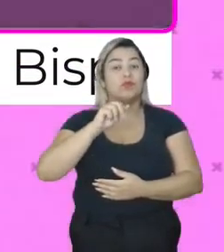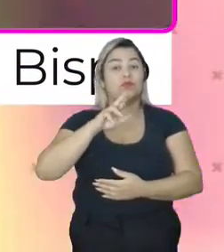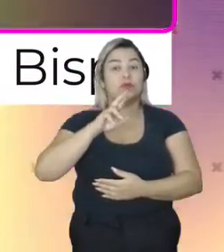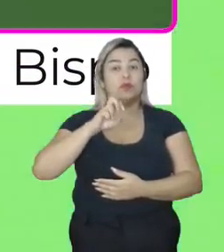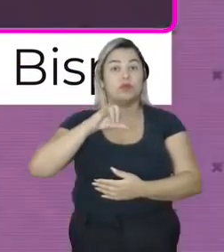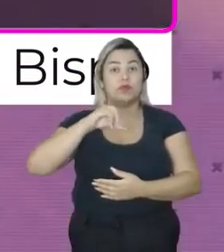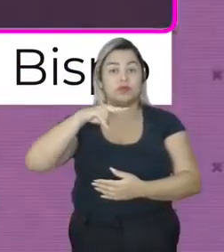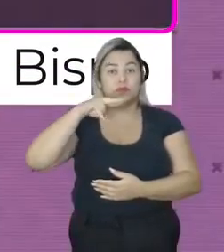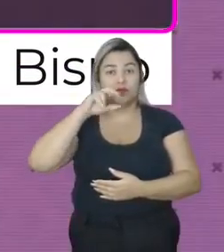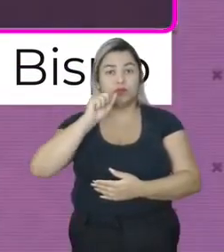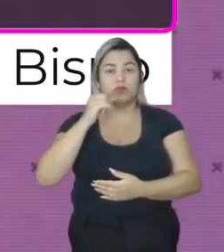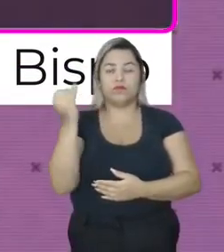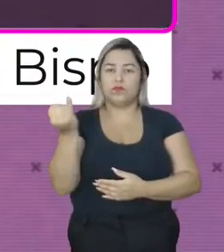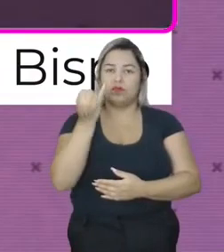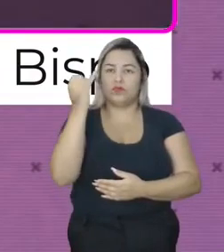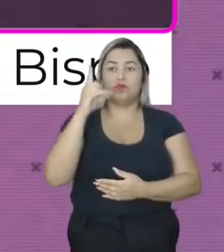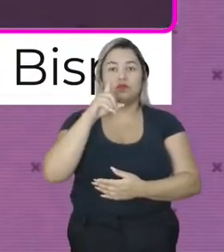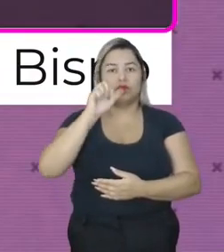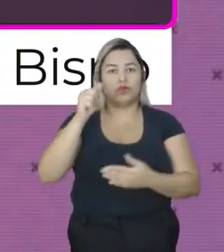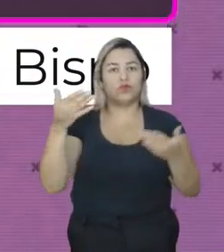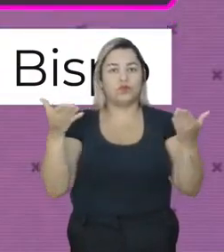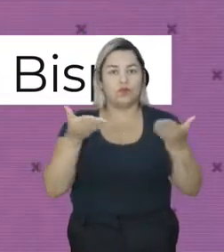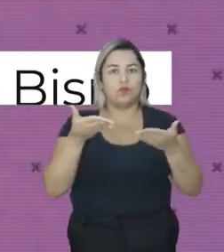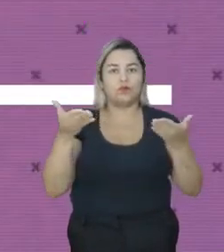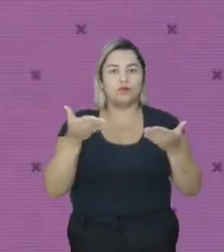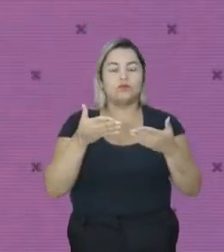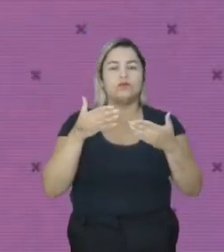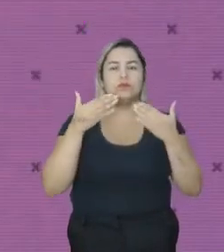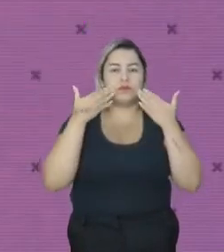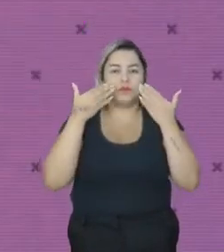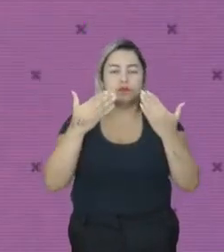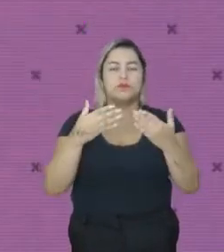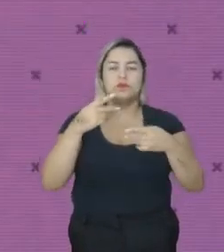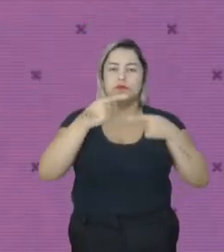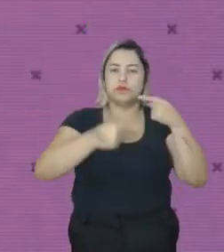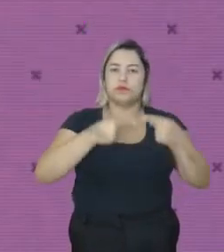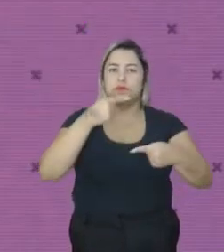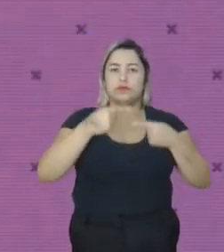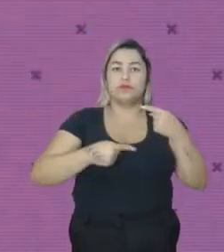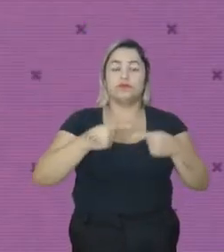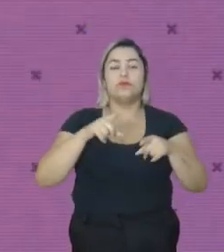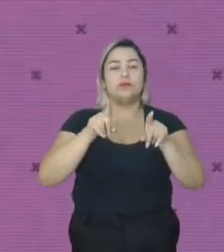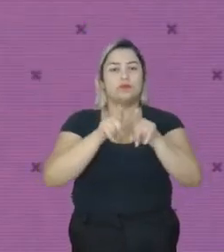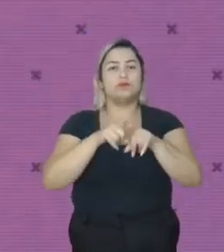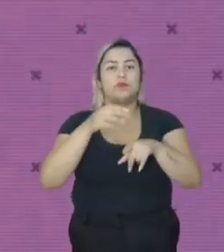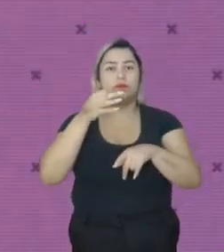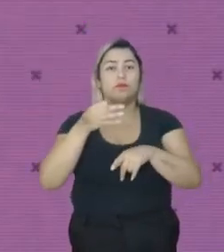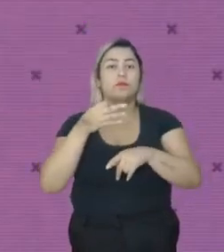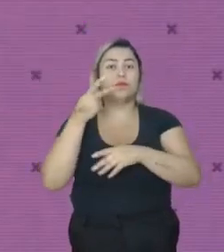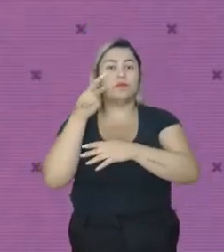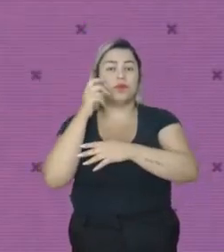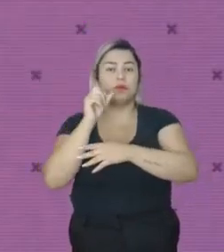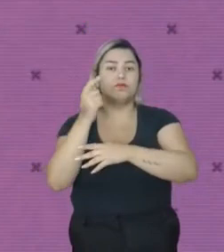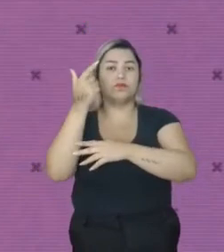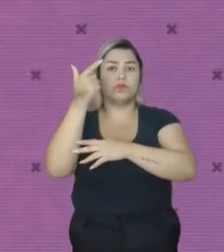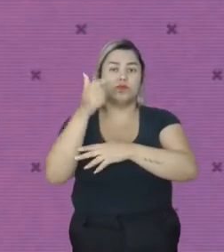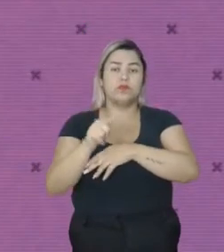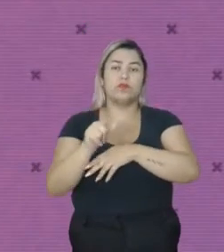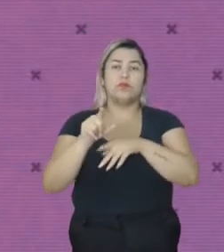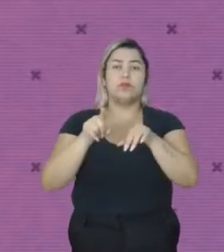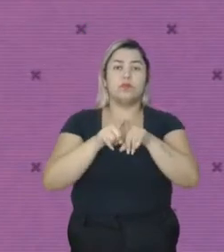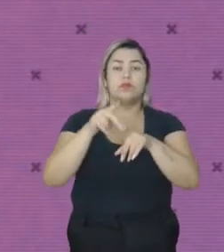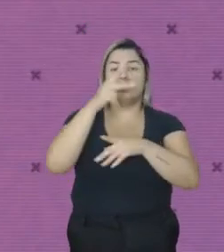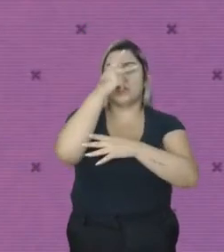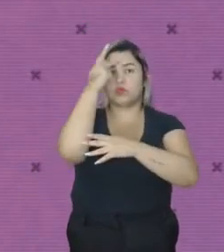a importância do dia 21 de março e apresentou políticas públicas que devem ser efetivadas para garantir vida digna às